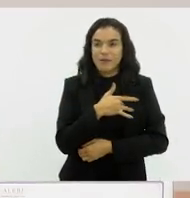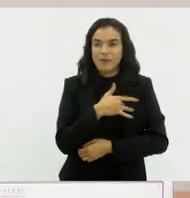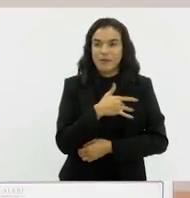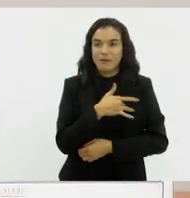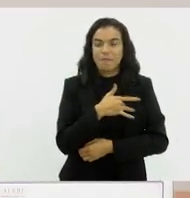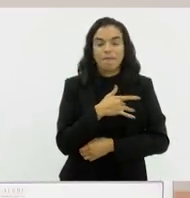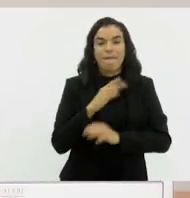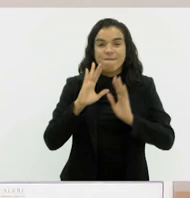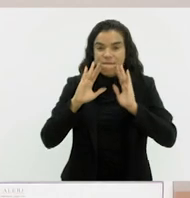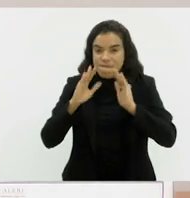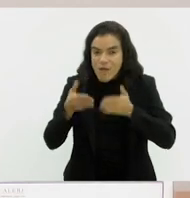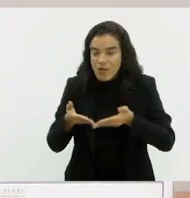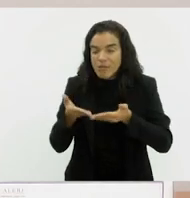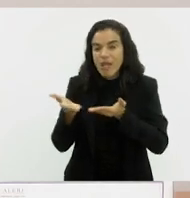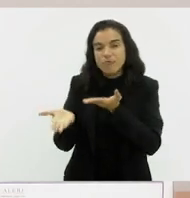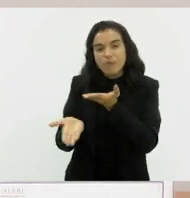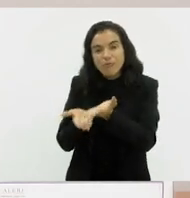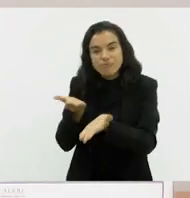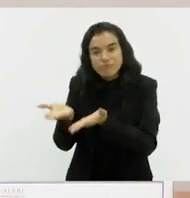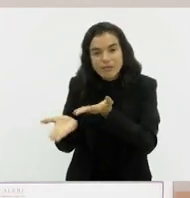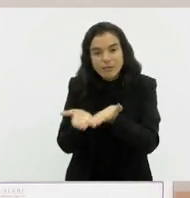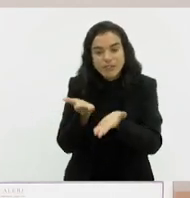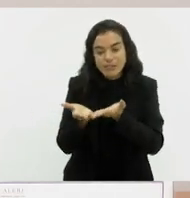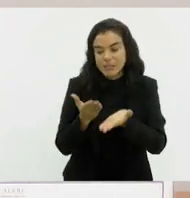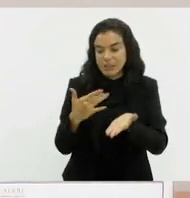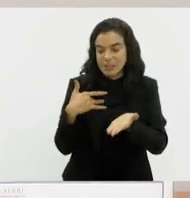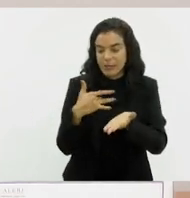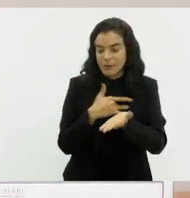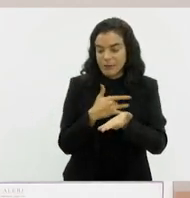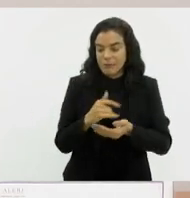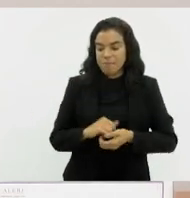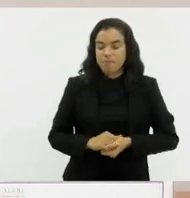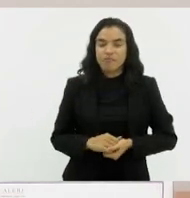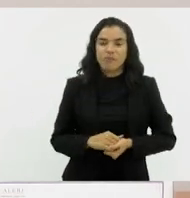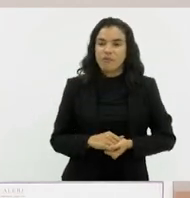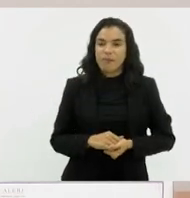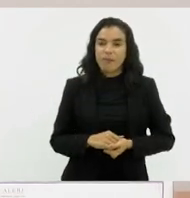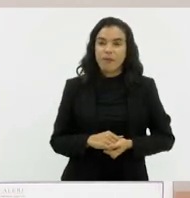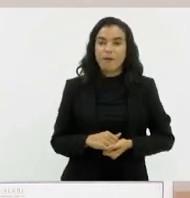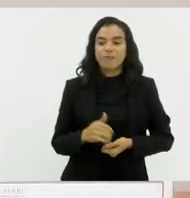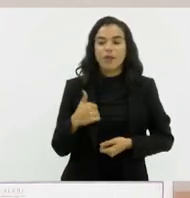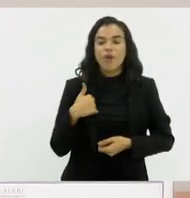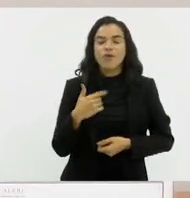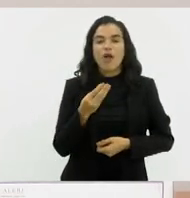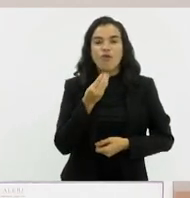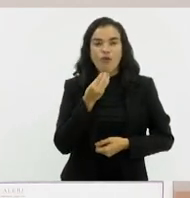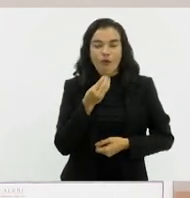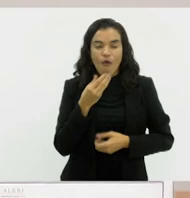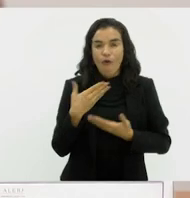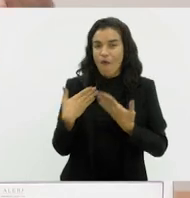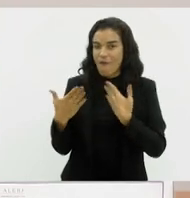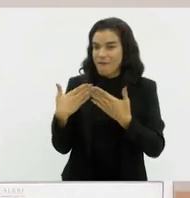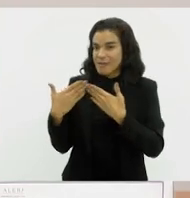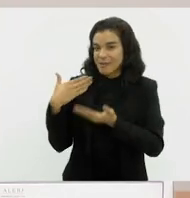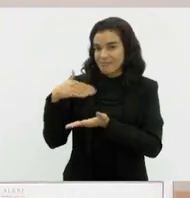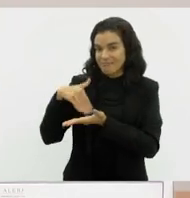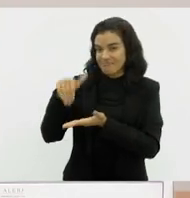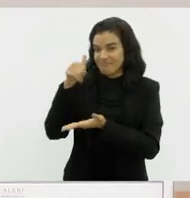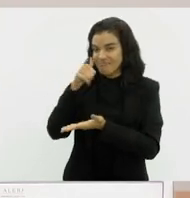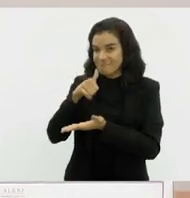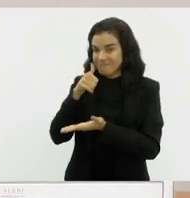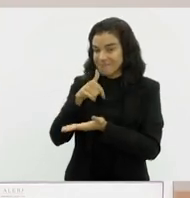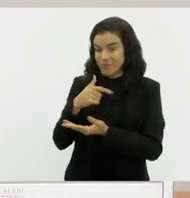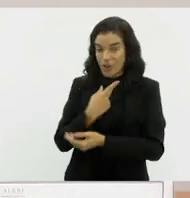voltado para o cuidado. Então, eu sempre vou afirmar isso, tive a oportunidade de conversar com a secretária na própria audiência, né, Thiago? A